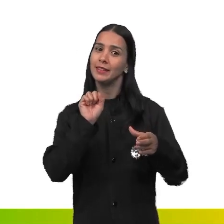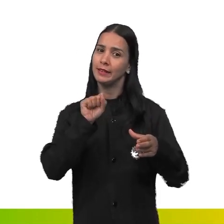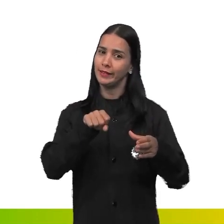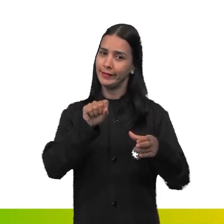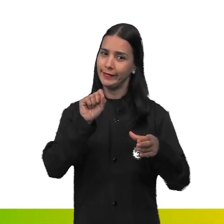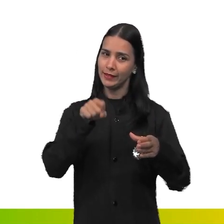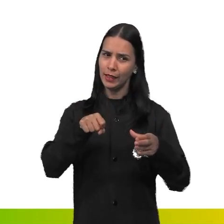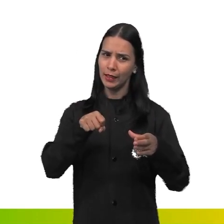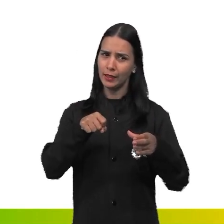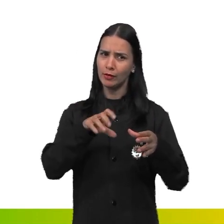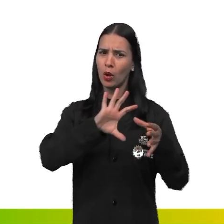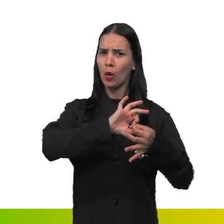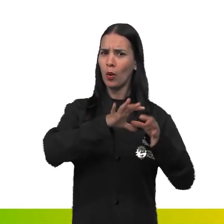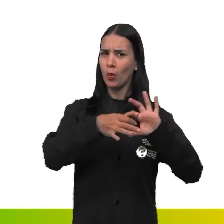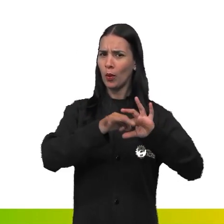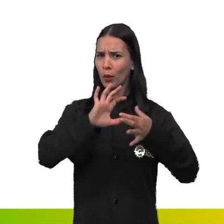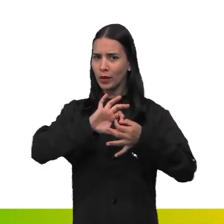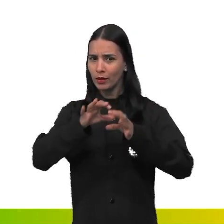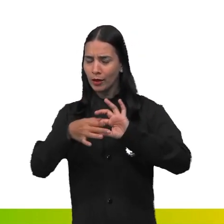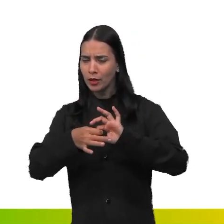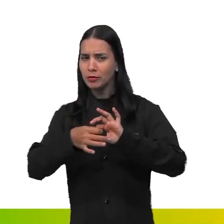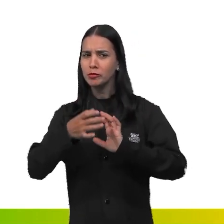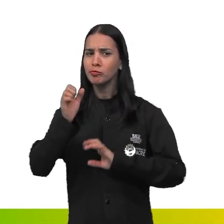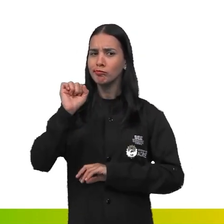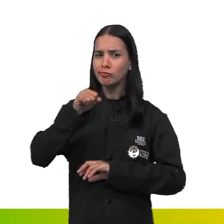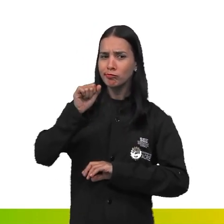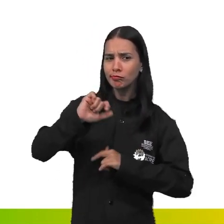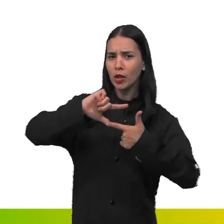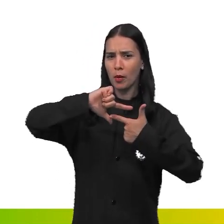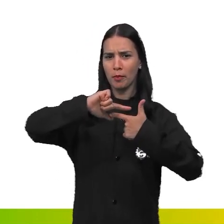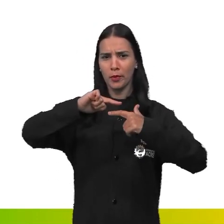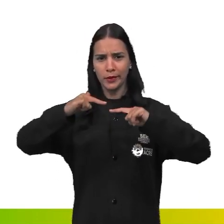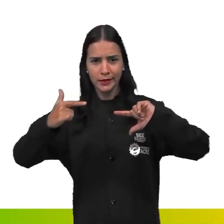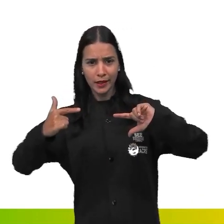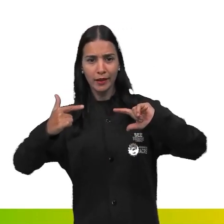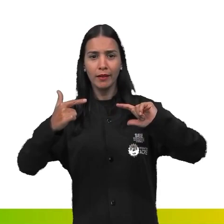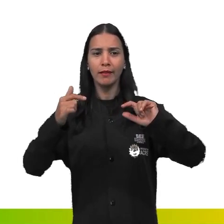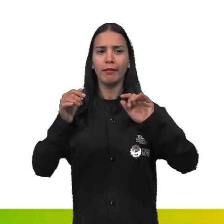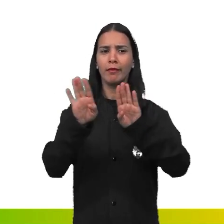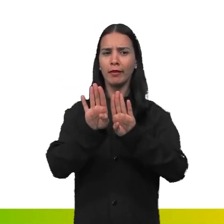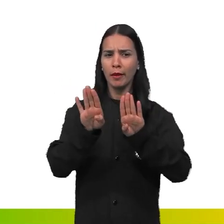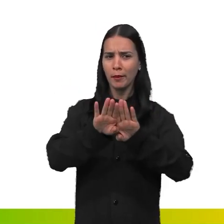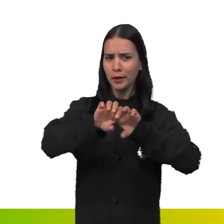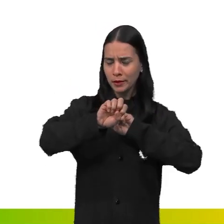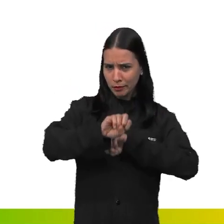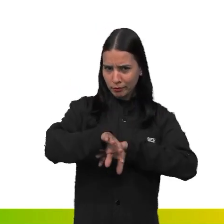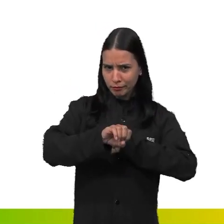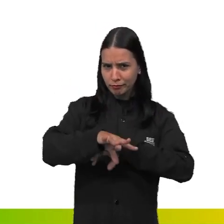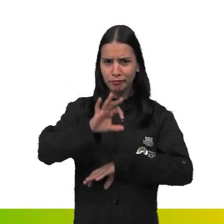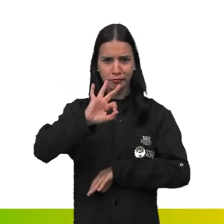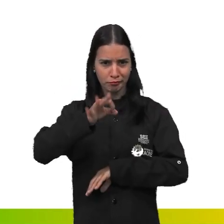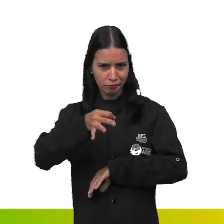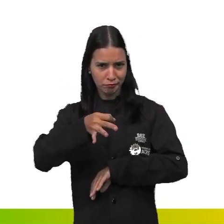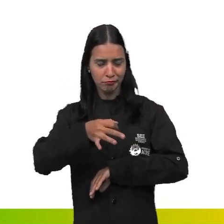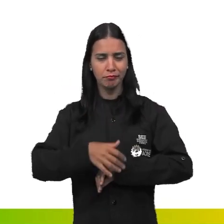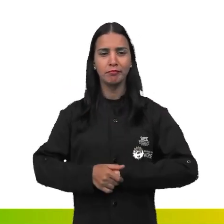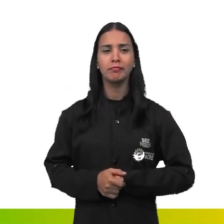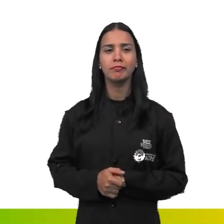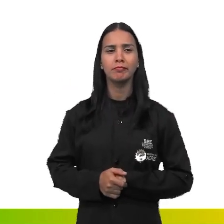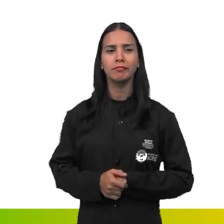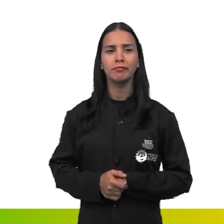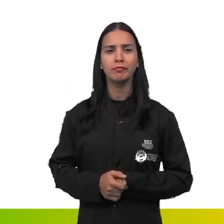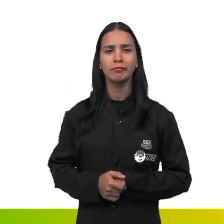Olímpicas? Também são. Modernas? A depender. Educativas? Ok, vamos avançar para o próximo.